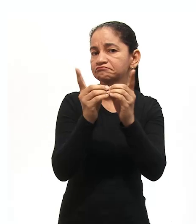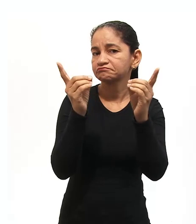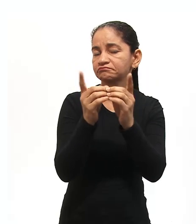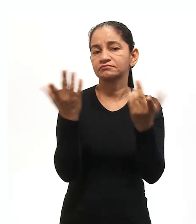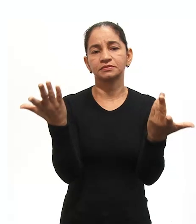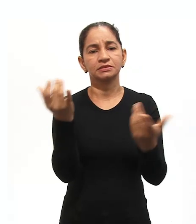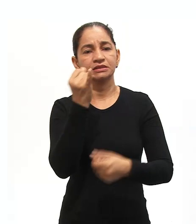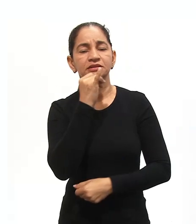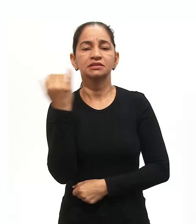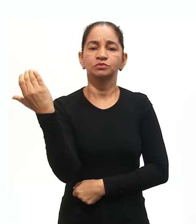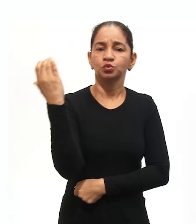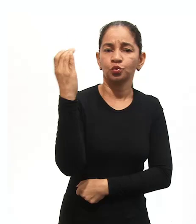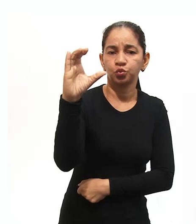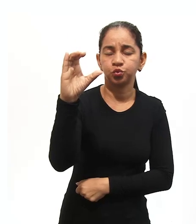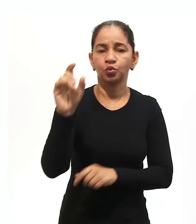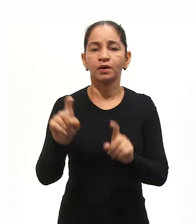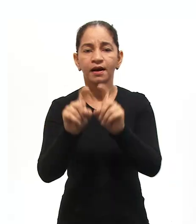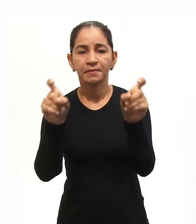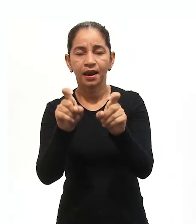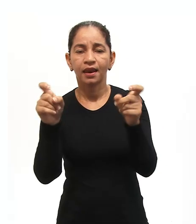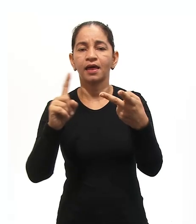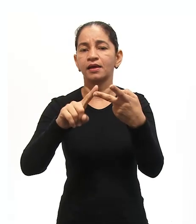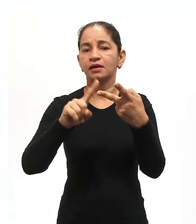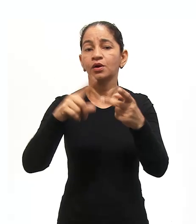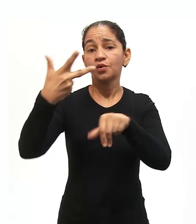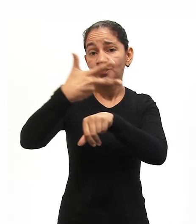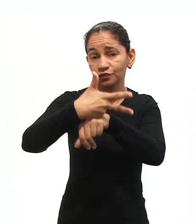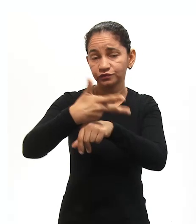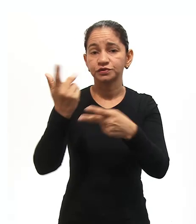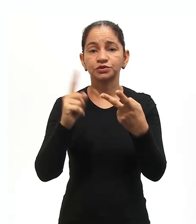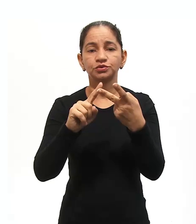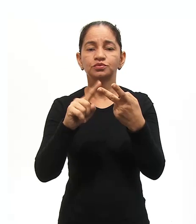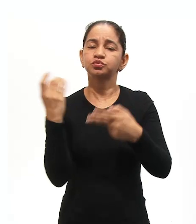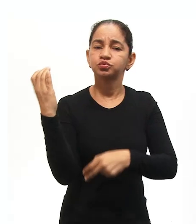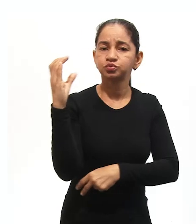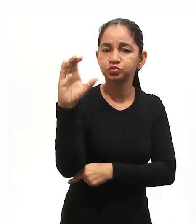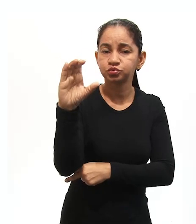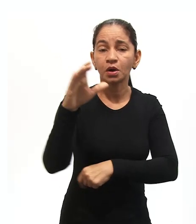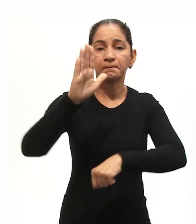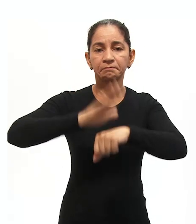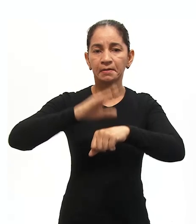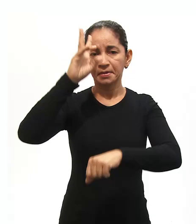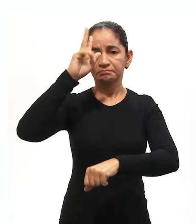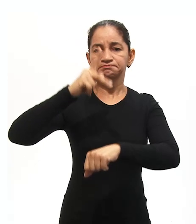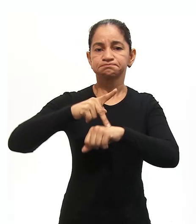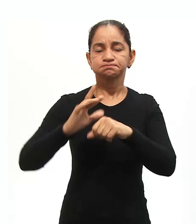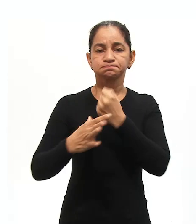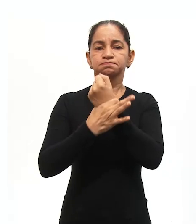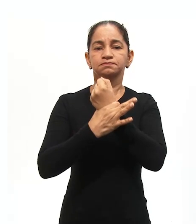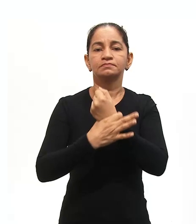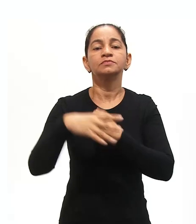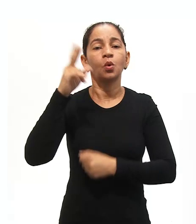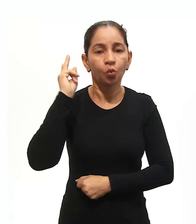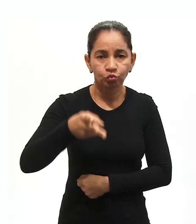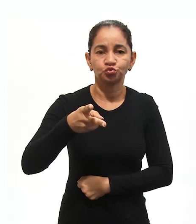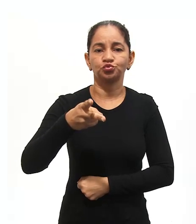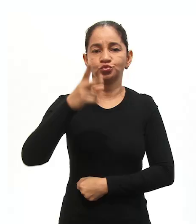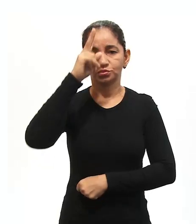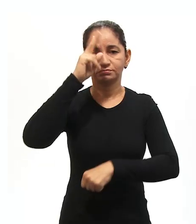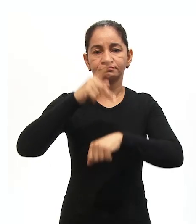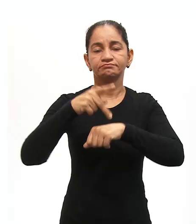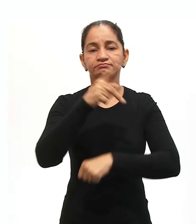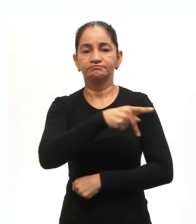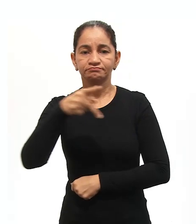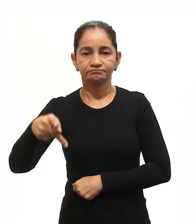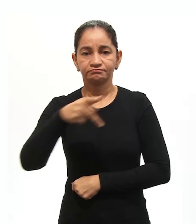e-book, ou um roteiro de aula, ou um vídeo, ele permanece sendo autor, pois os direitos